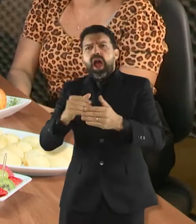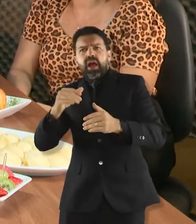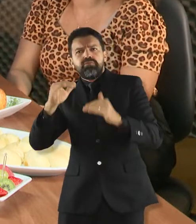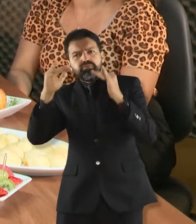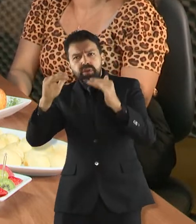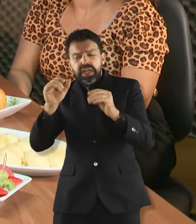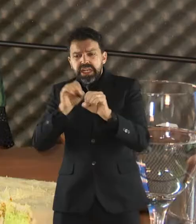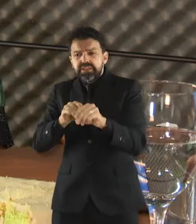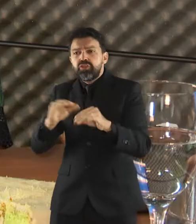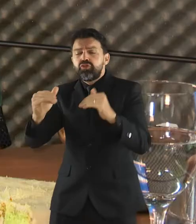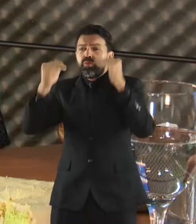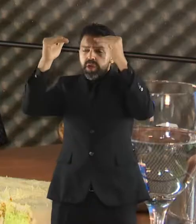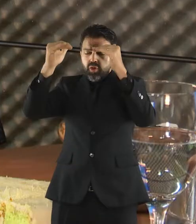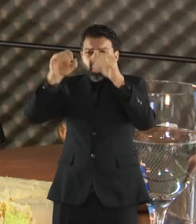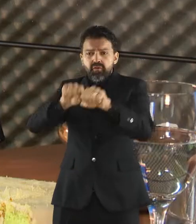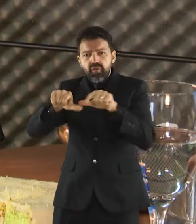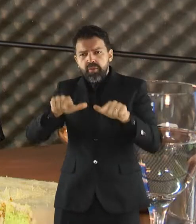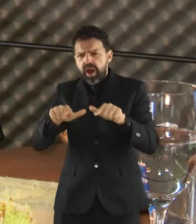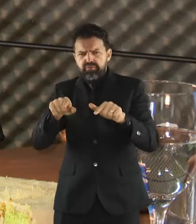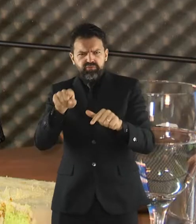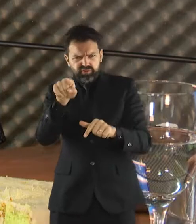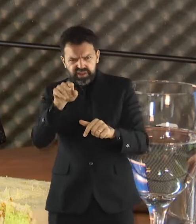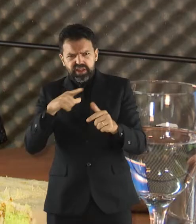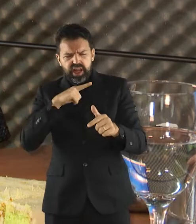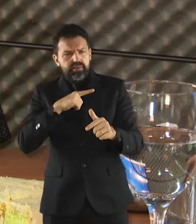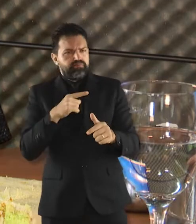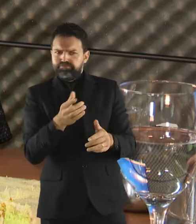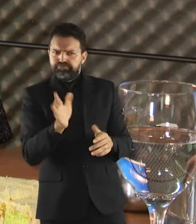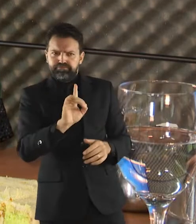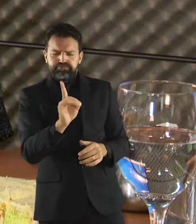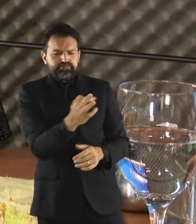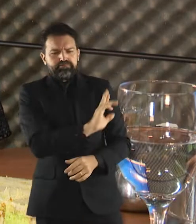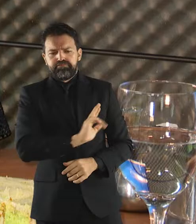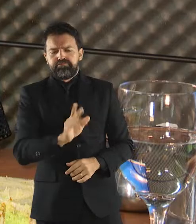algum incentivo? Não, eu não tive. Não tive nenhum incentivo.